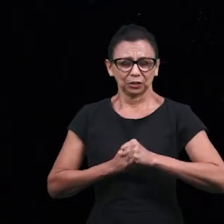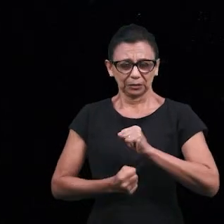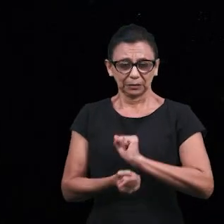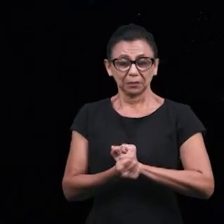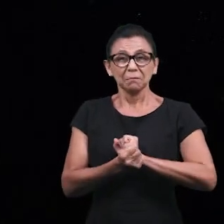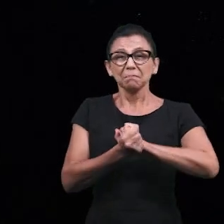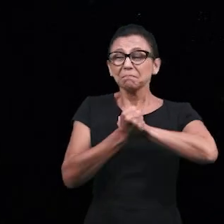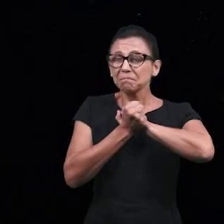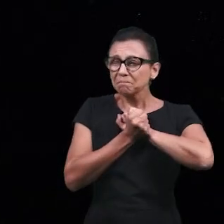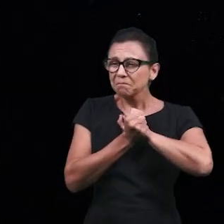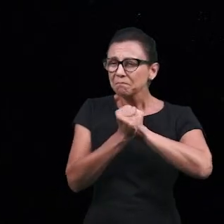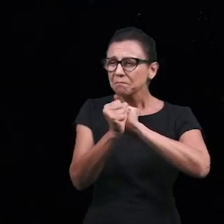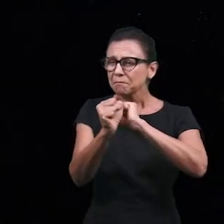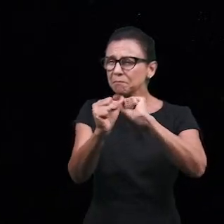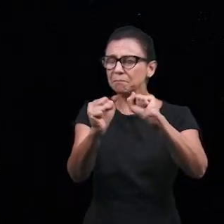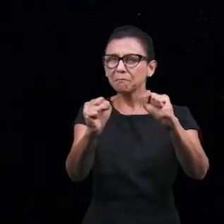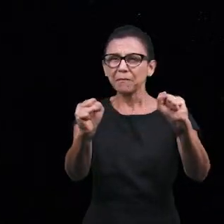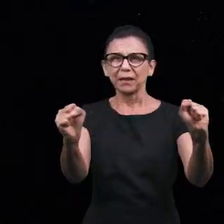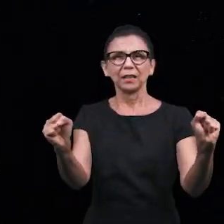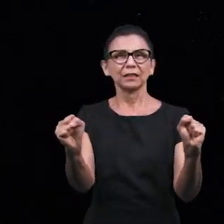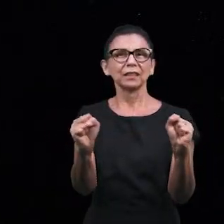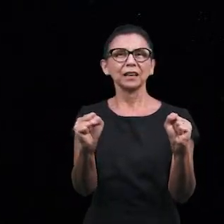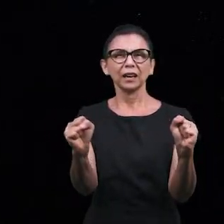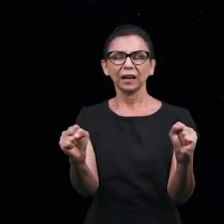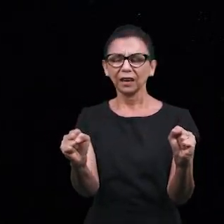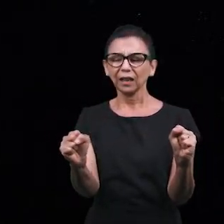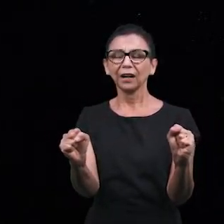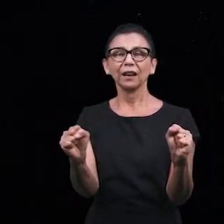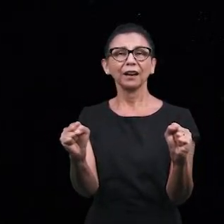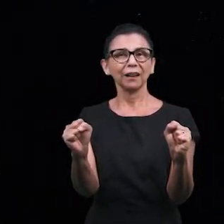dor, que cura as